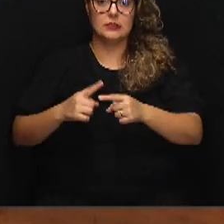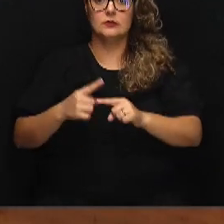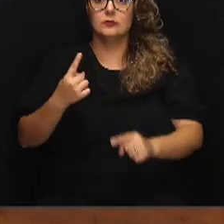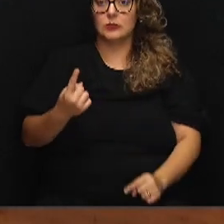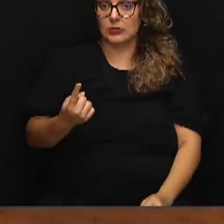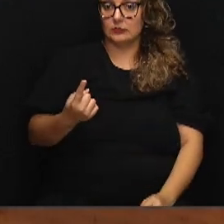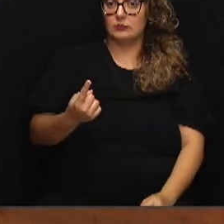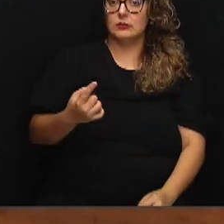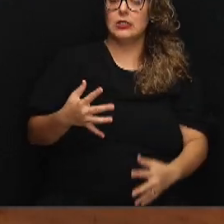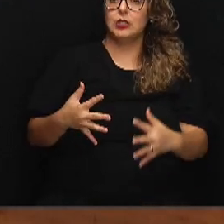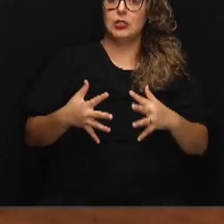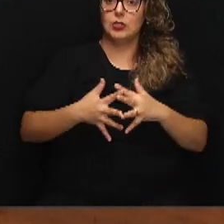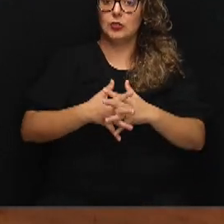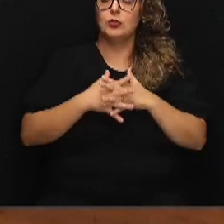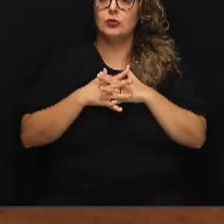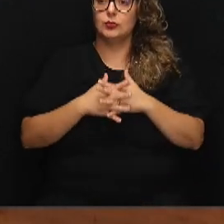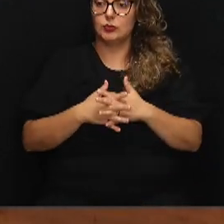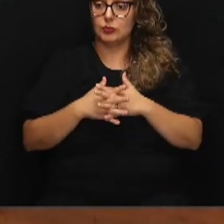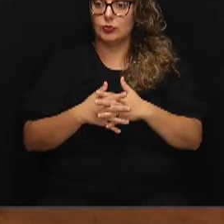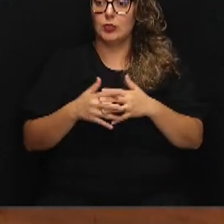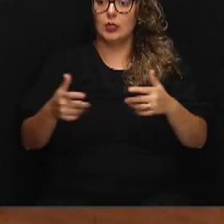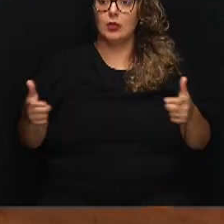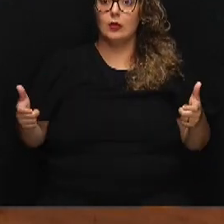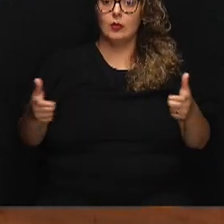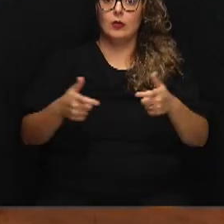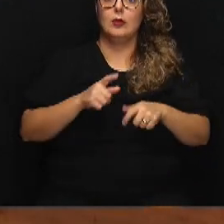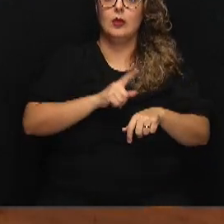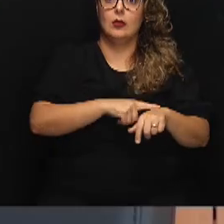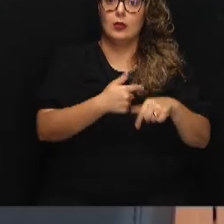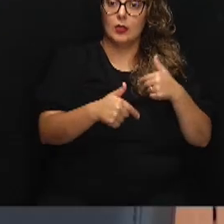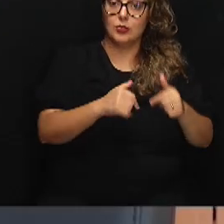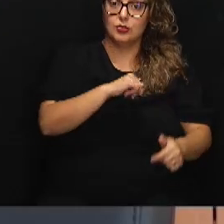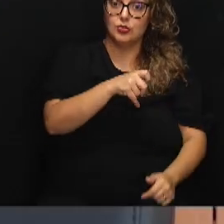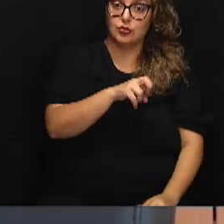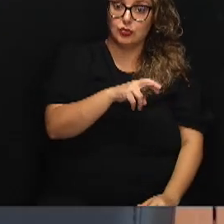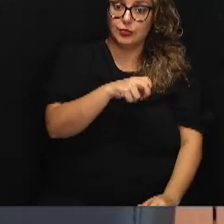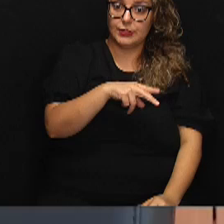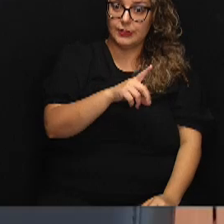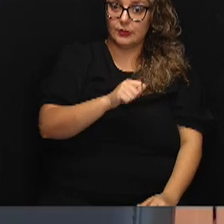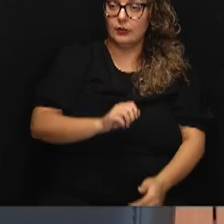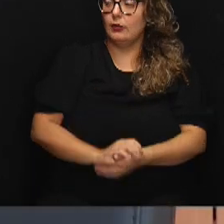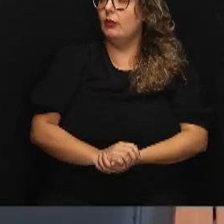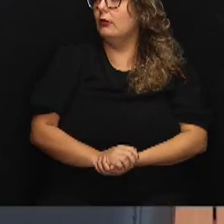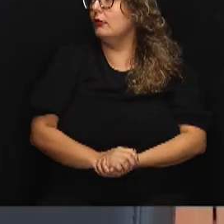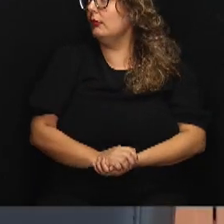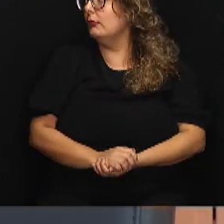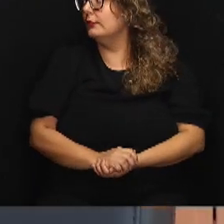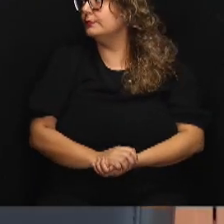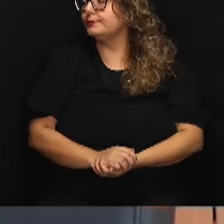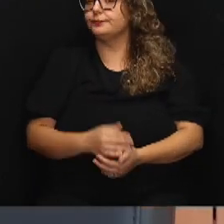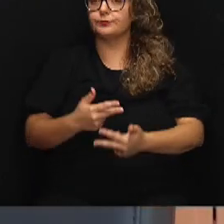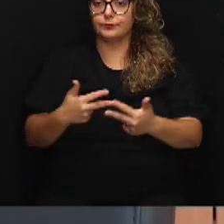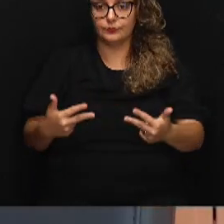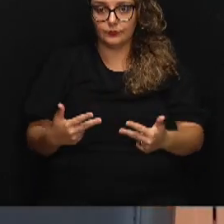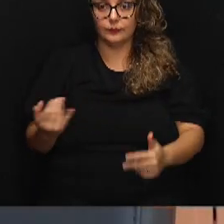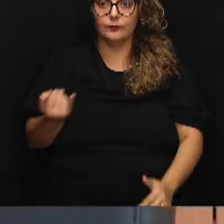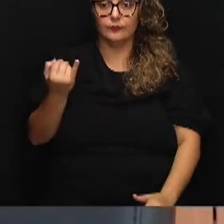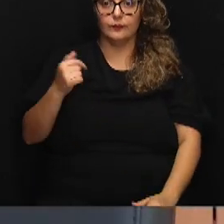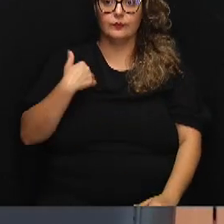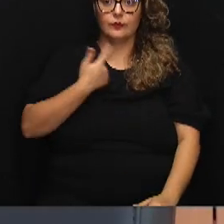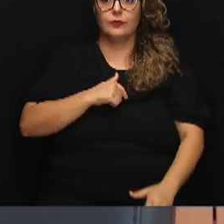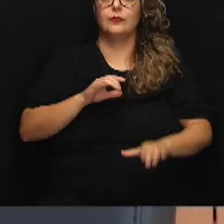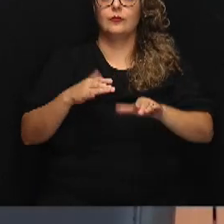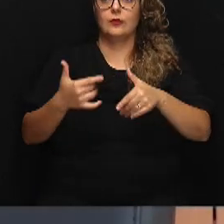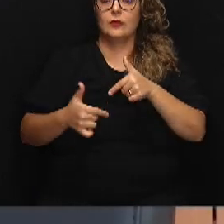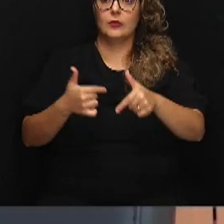sido confundido com a redução da jornada de trabalho. Acho que uma coisa importante para a gente da classe trabalhadora,